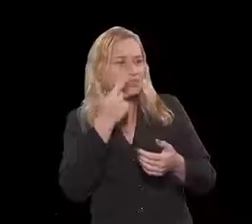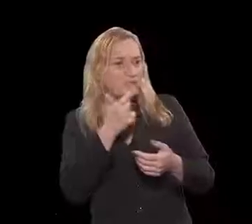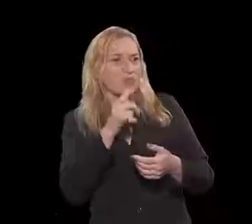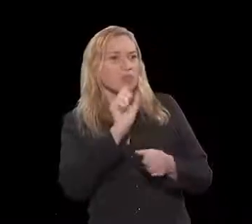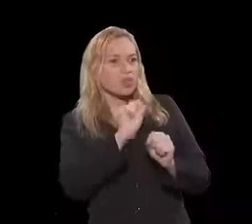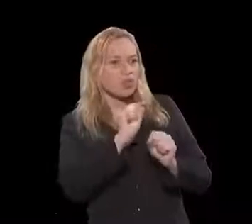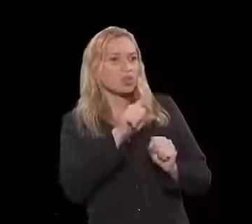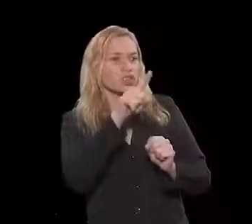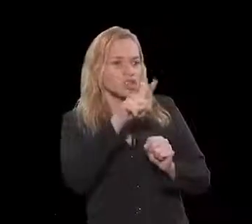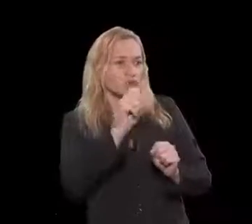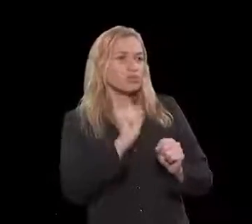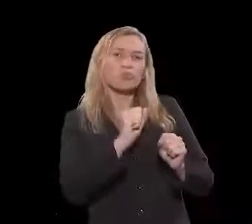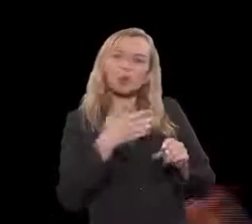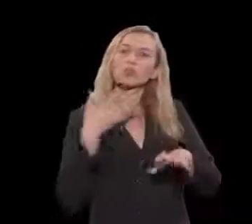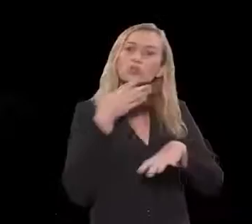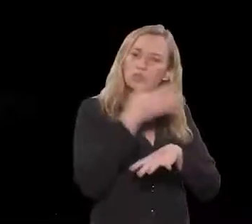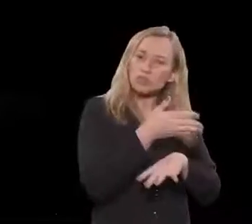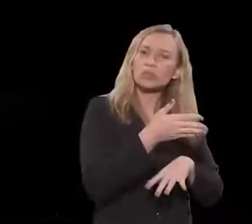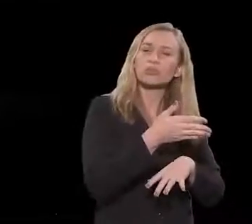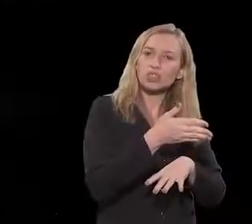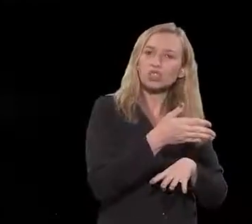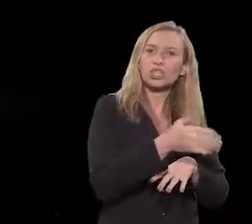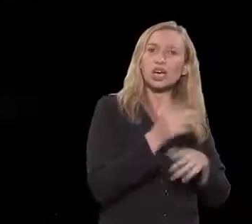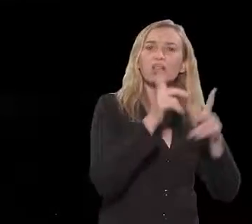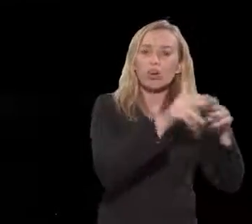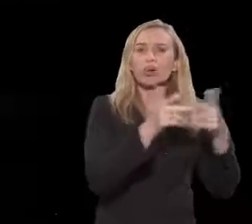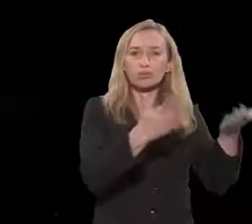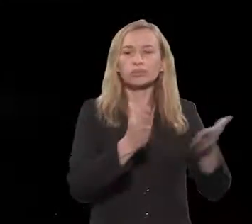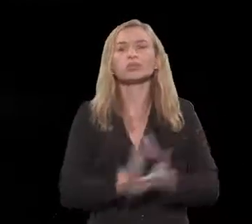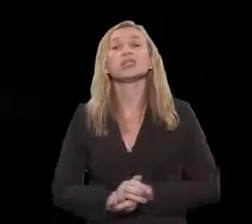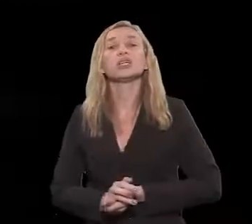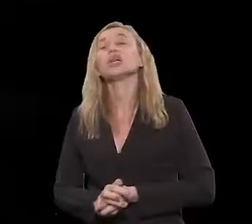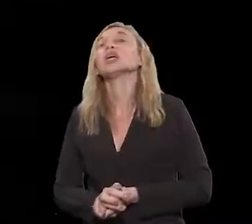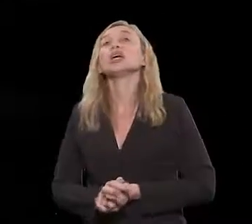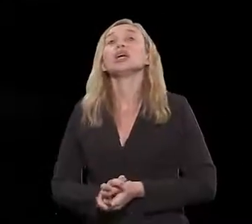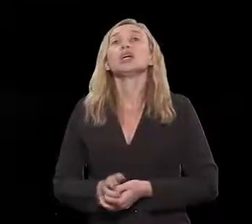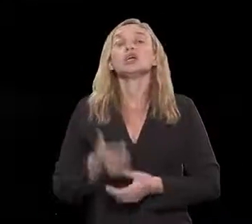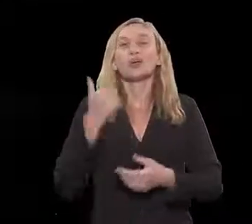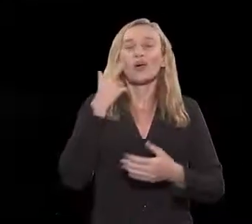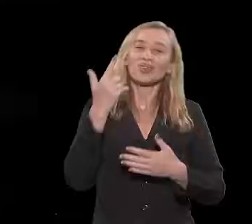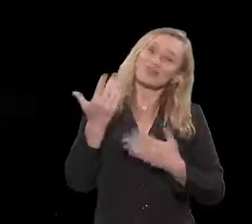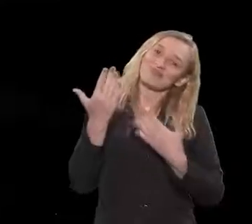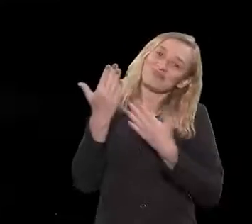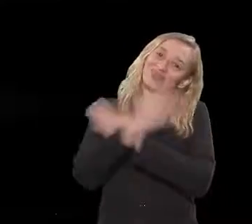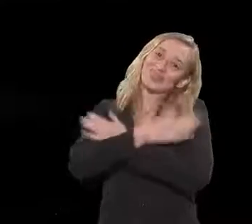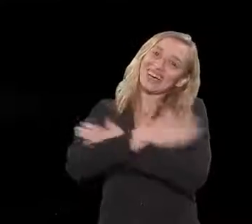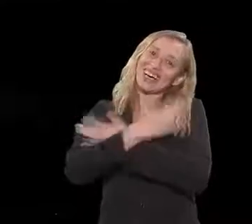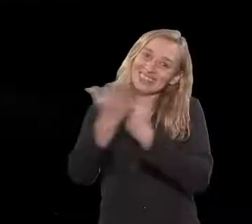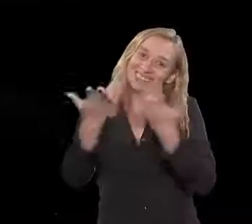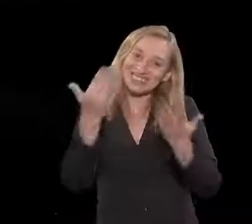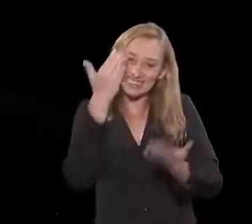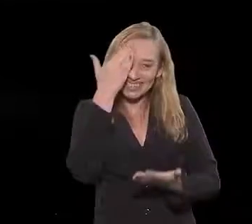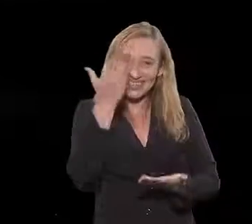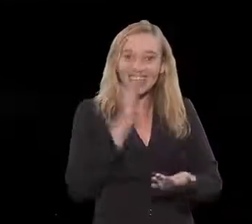opa, aquele lugar ali eu também posso. Referencial, né? É o que a gente precisa. Sim. E olha, obrigada.